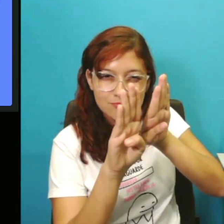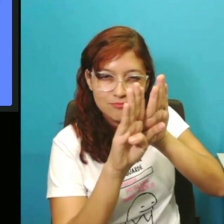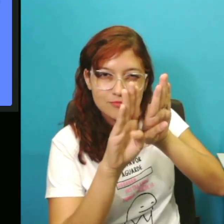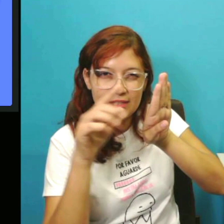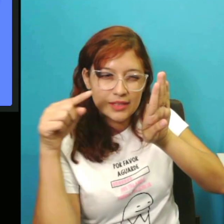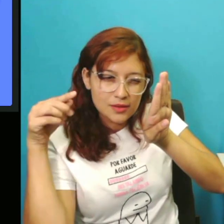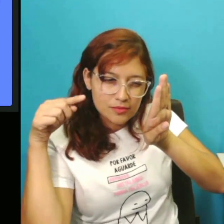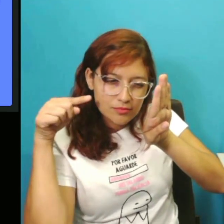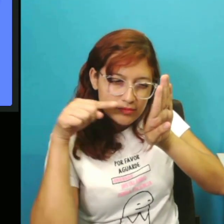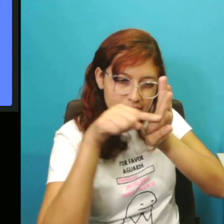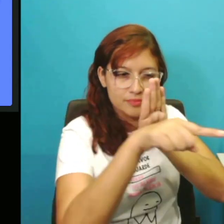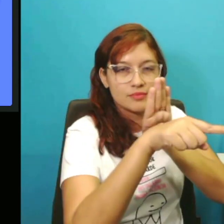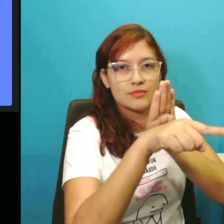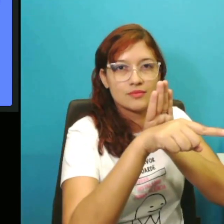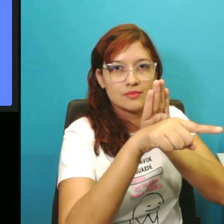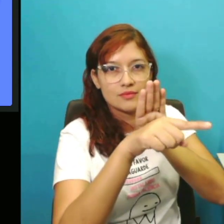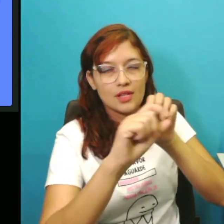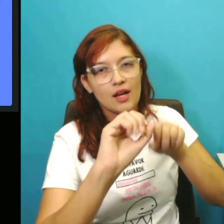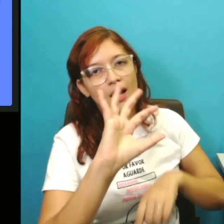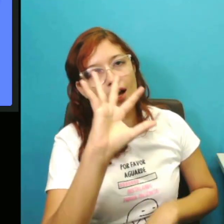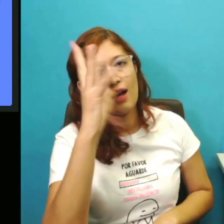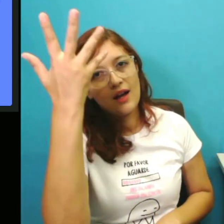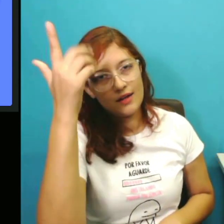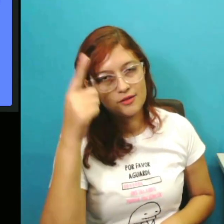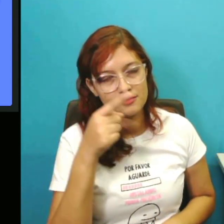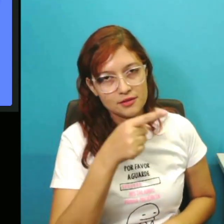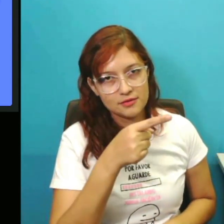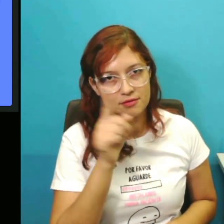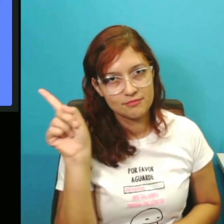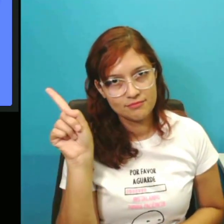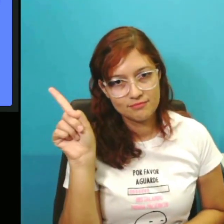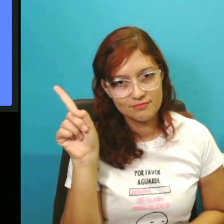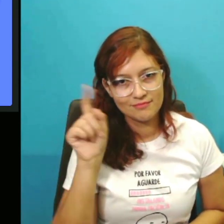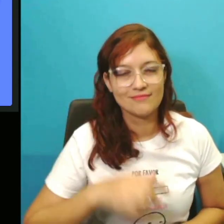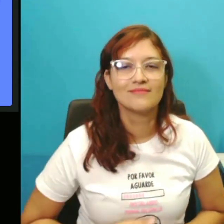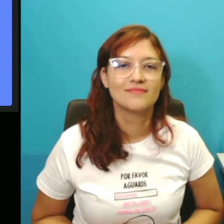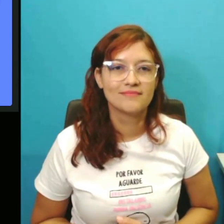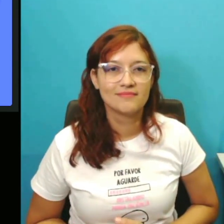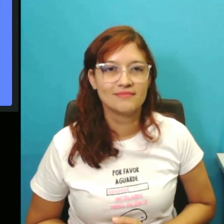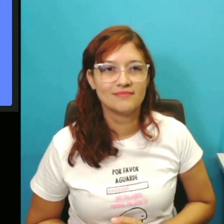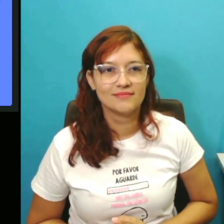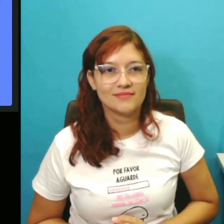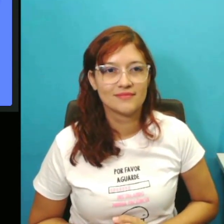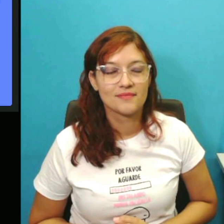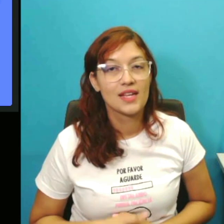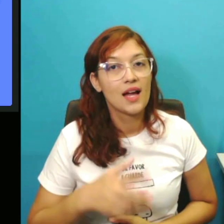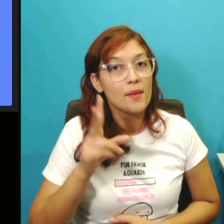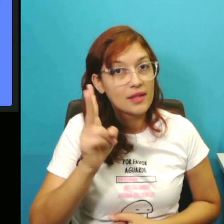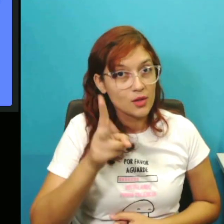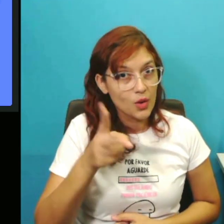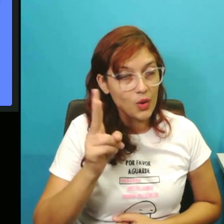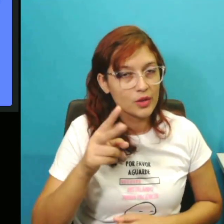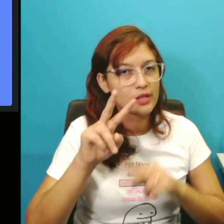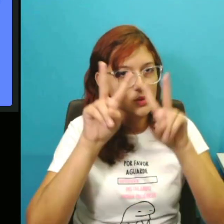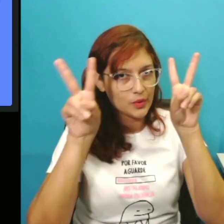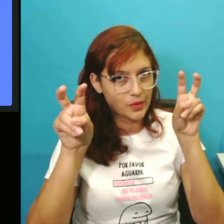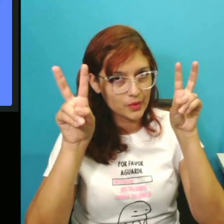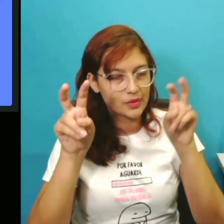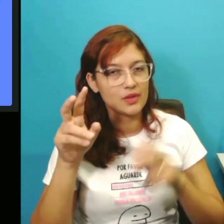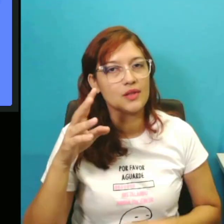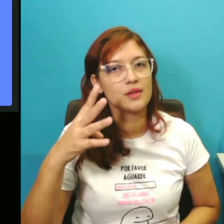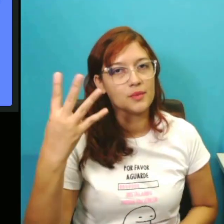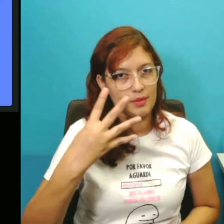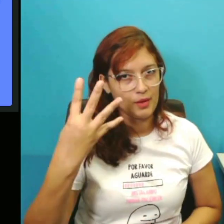porque se refere à difração da luz, passando por uma fenda. E